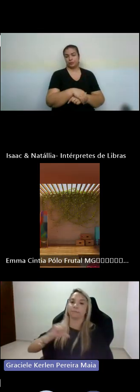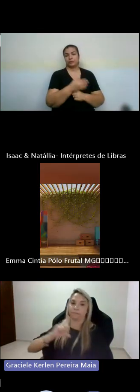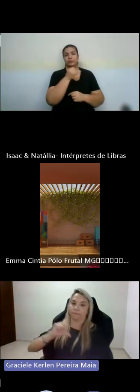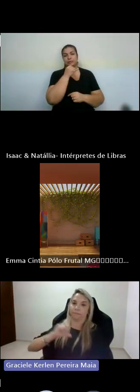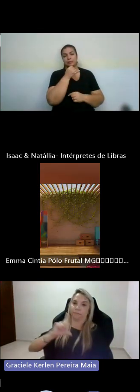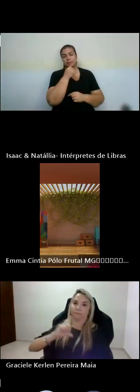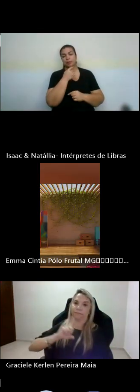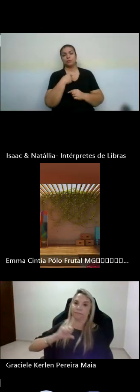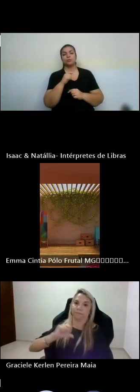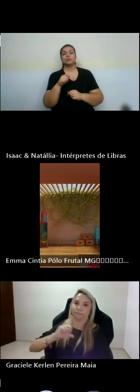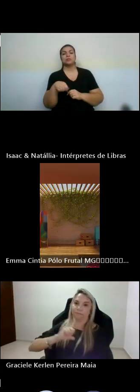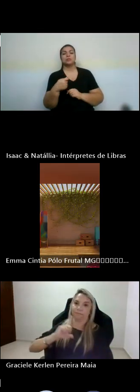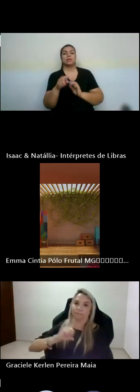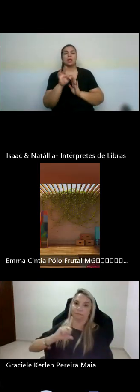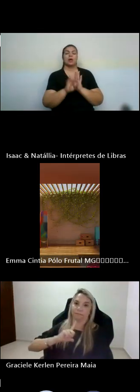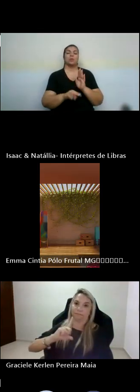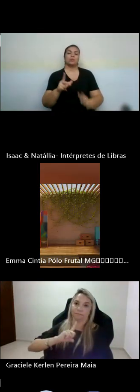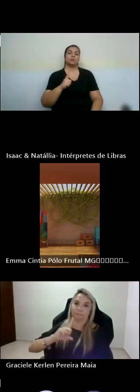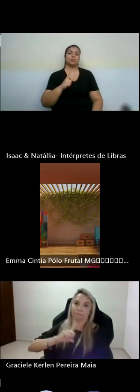ter.